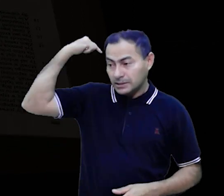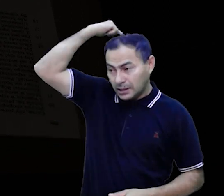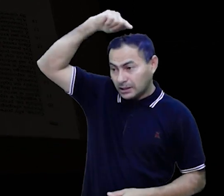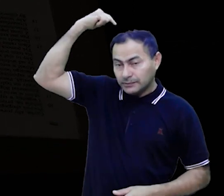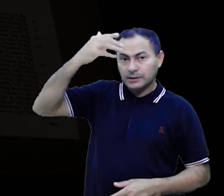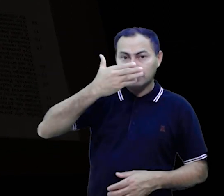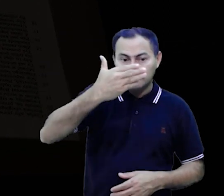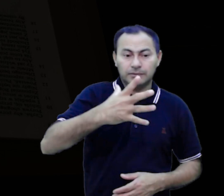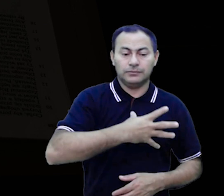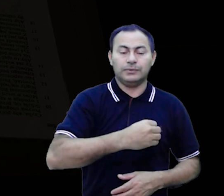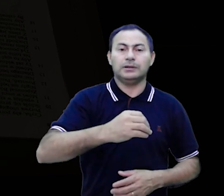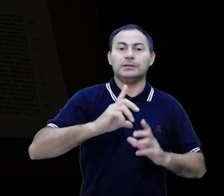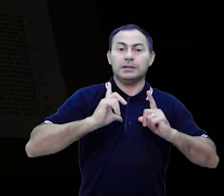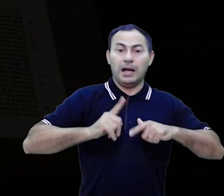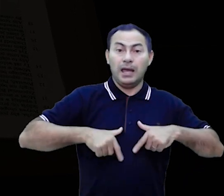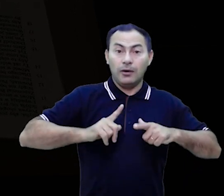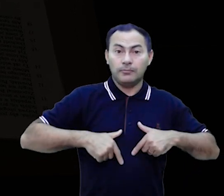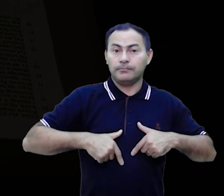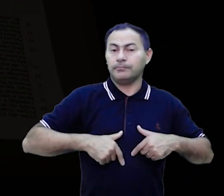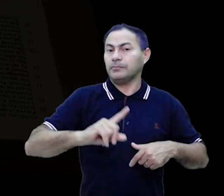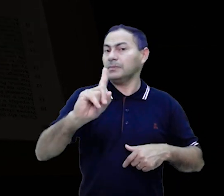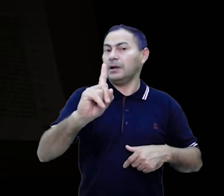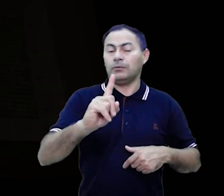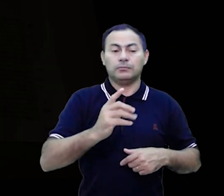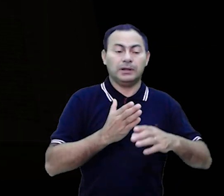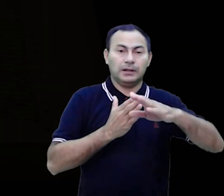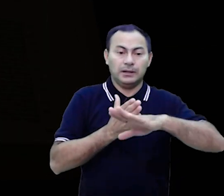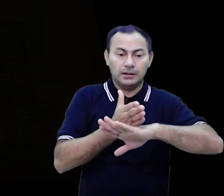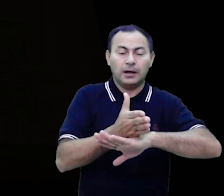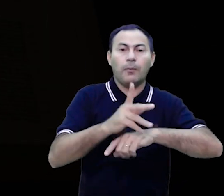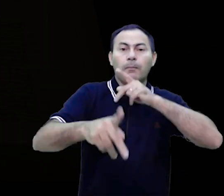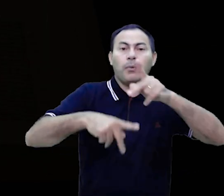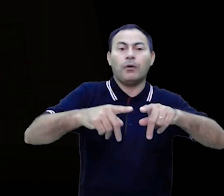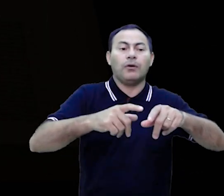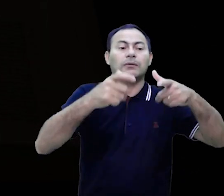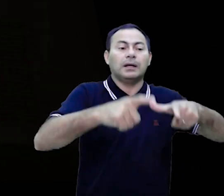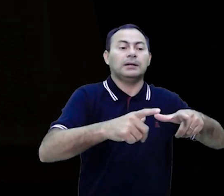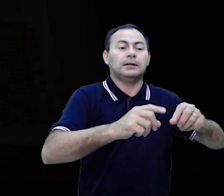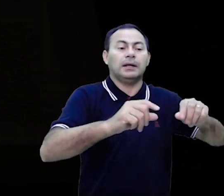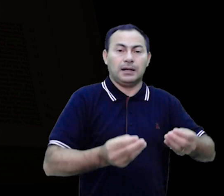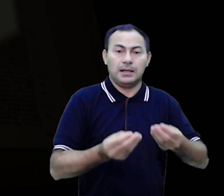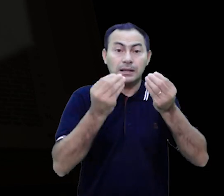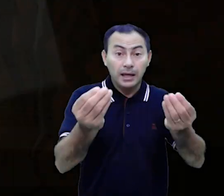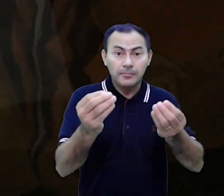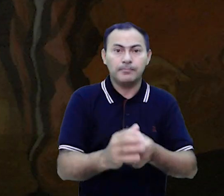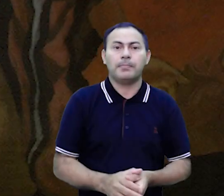me santificardes diante dos filhos de Israel, não introduzireis este povo na terra que lhe